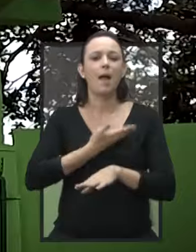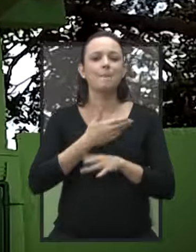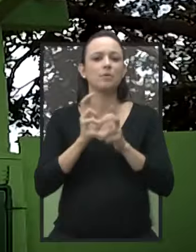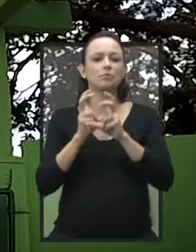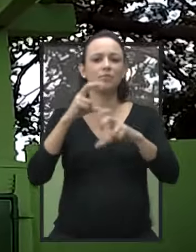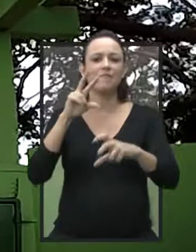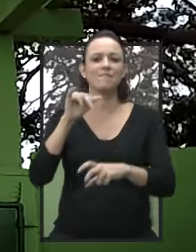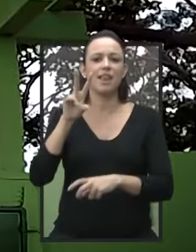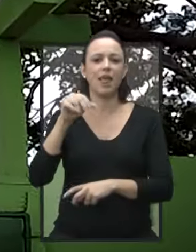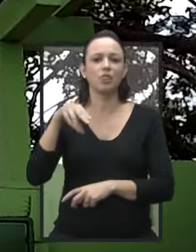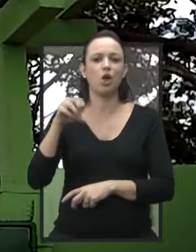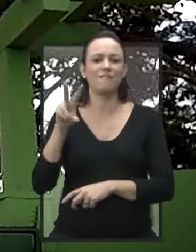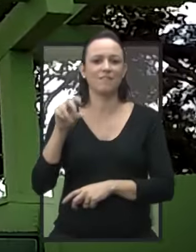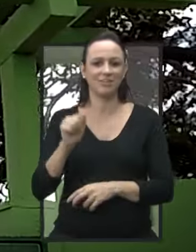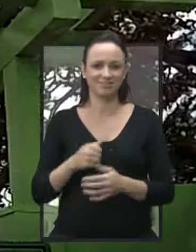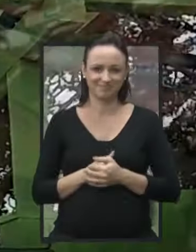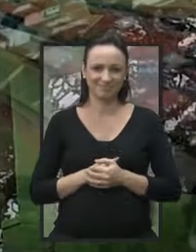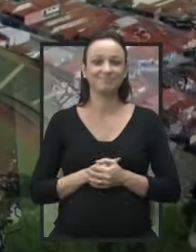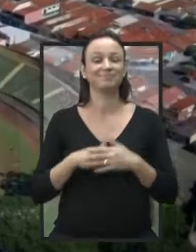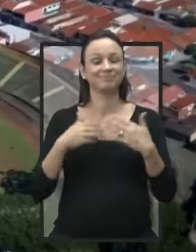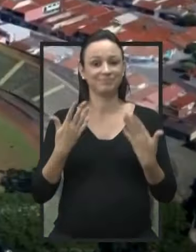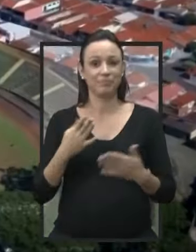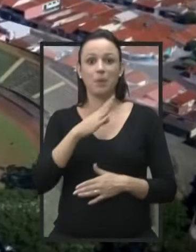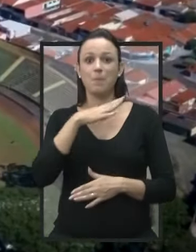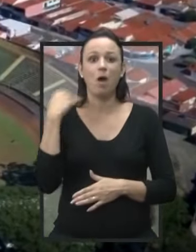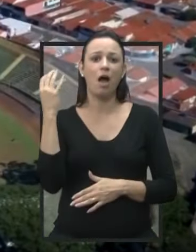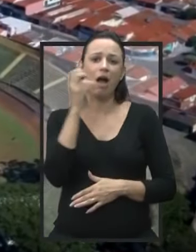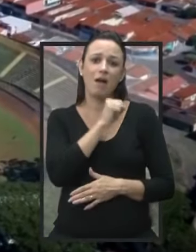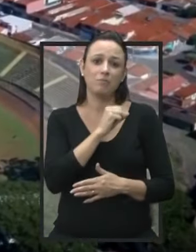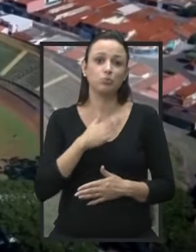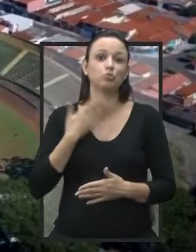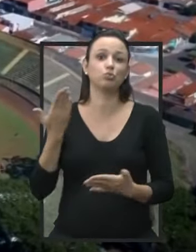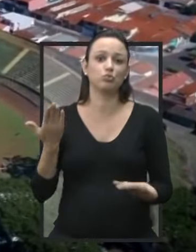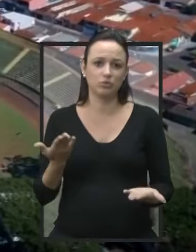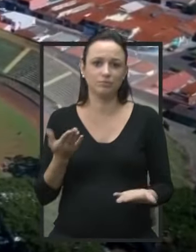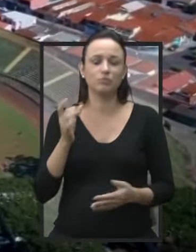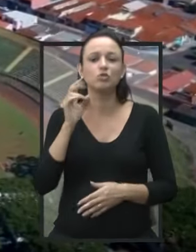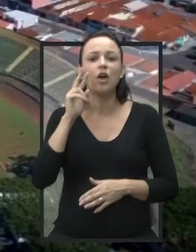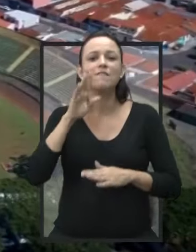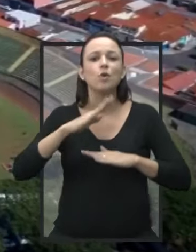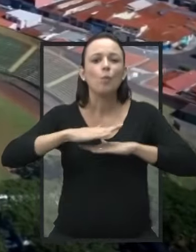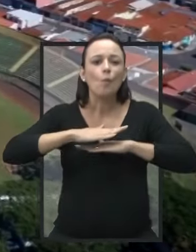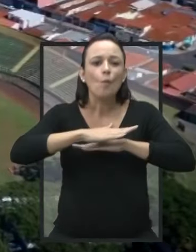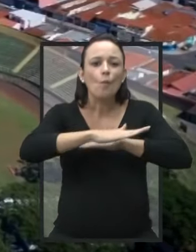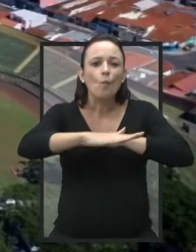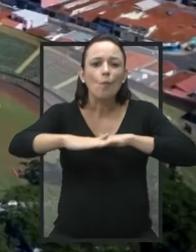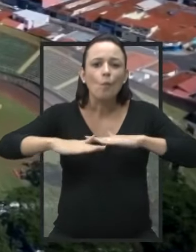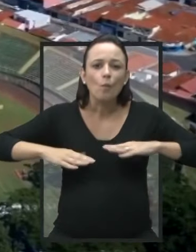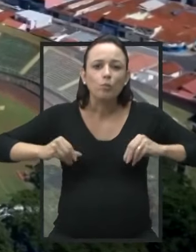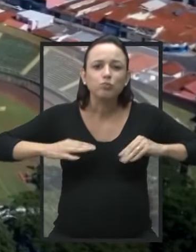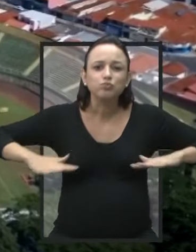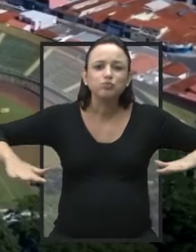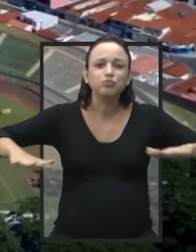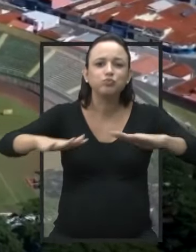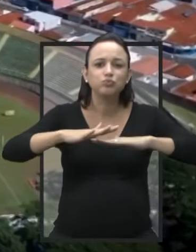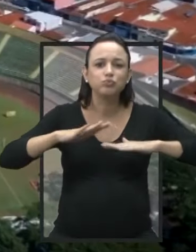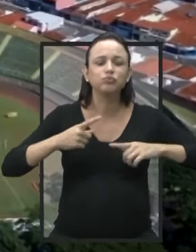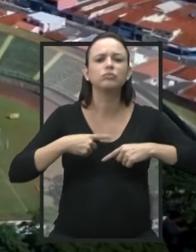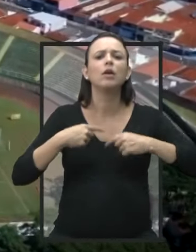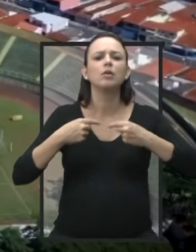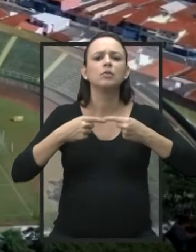amigo arquiteto Vilanova Artigas. Com a morte repentina, ele viu apenas a terraplenagem do estádio, que só